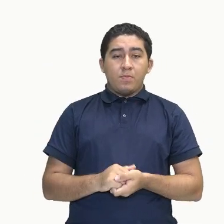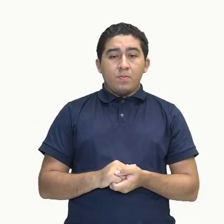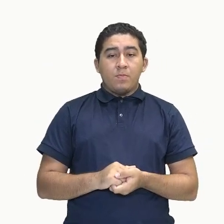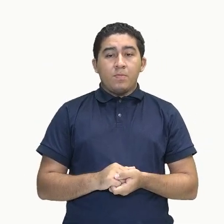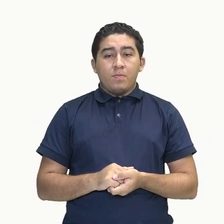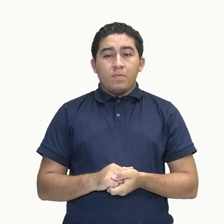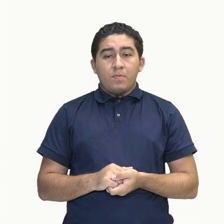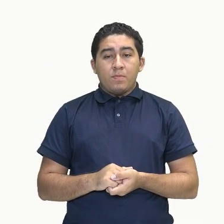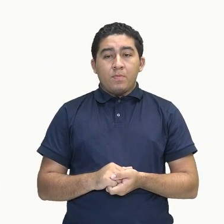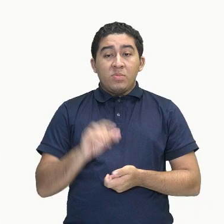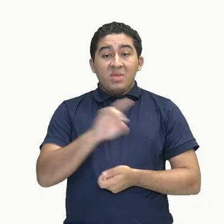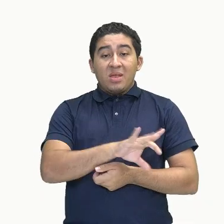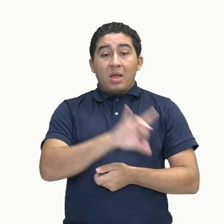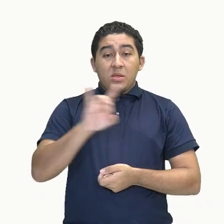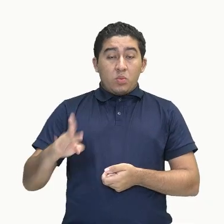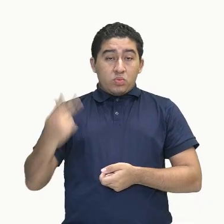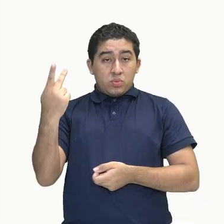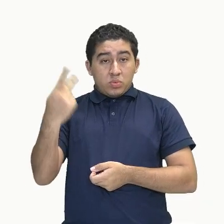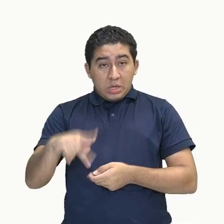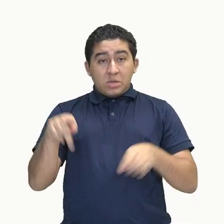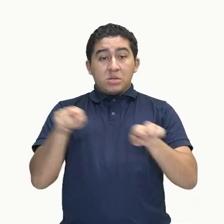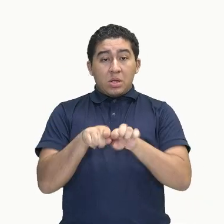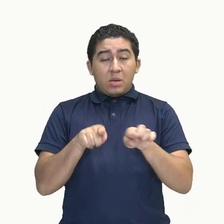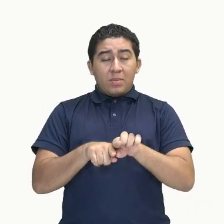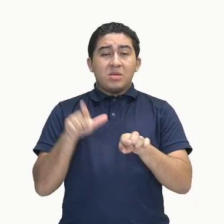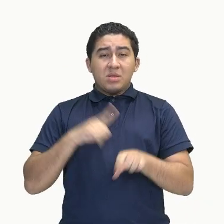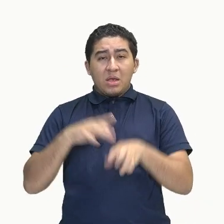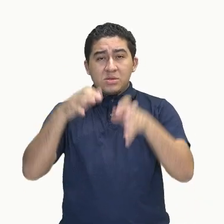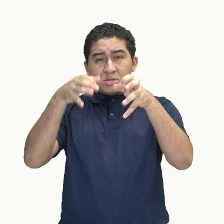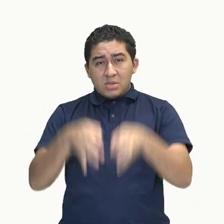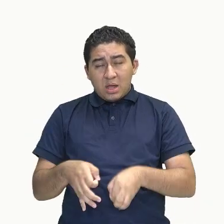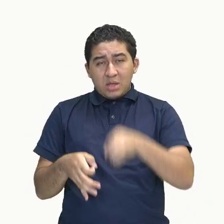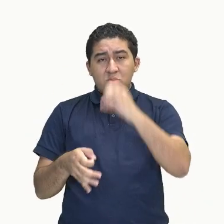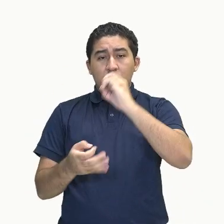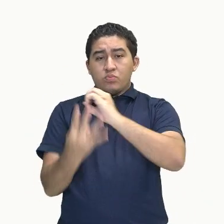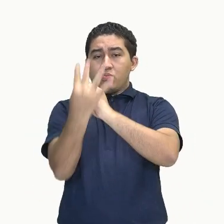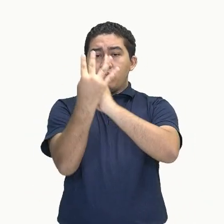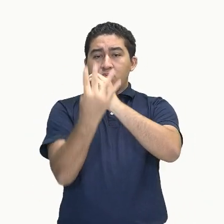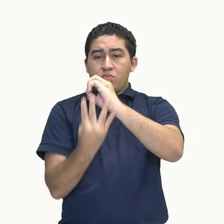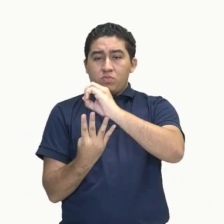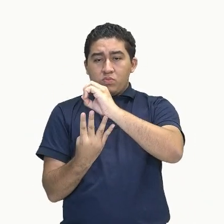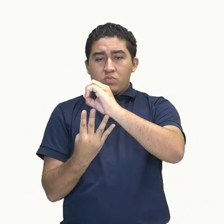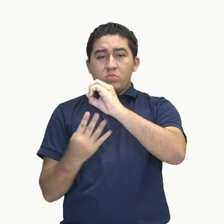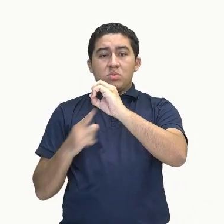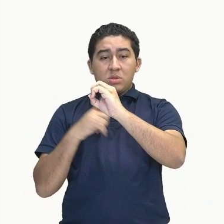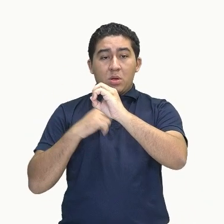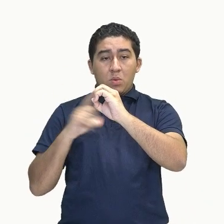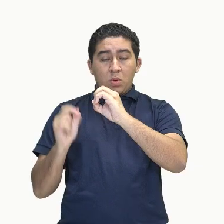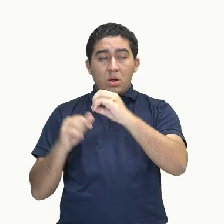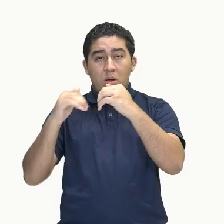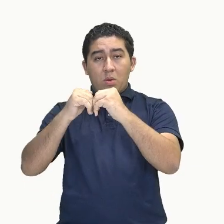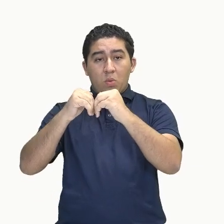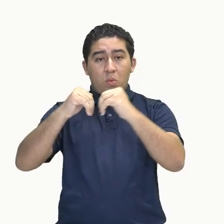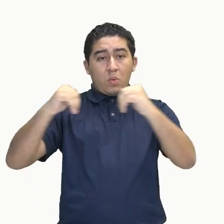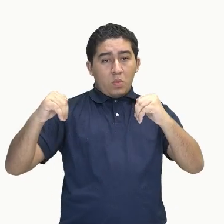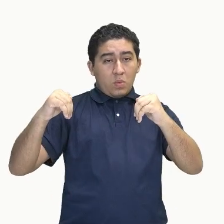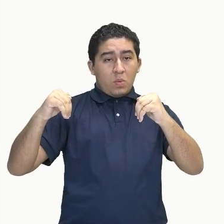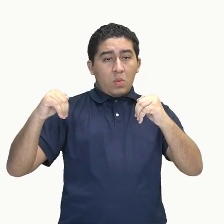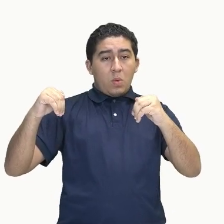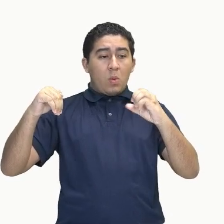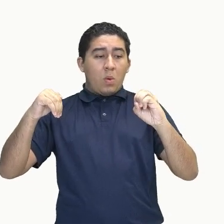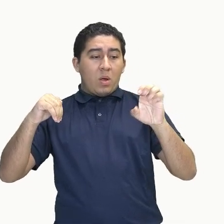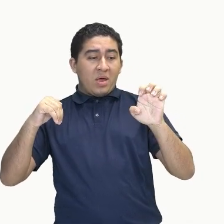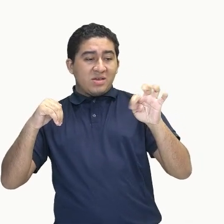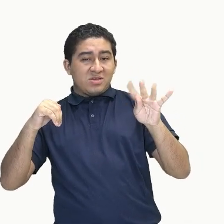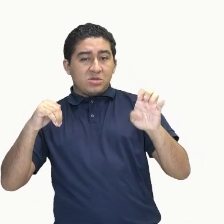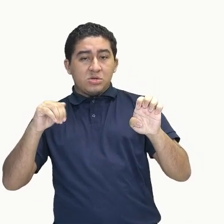né? Cada um dos meridianos traçados, aqui nós encontramos o lado leste, o hemisfério oeste, ou como